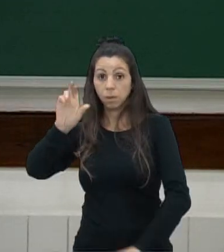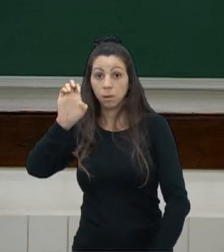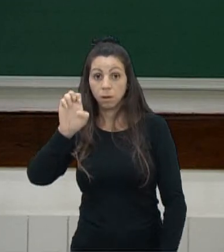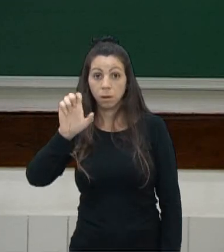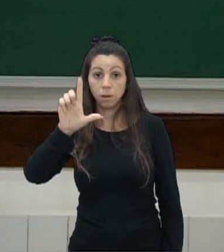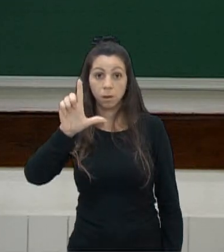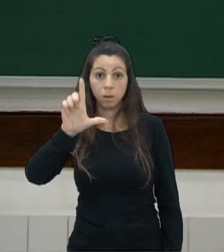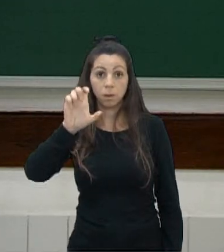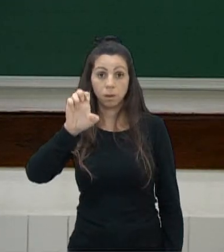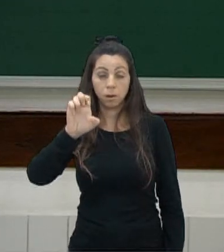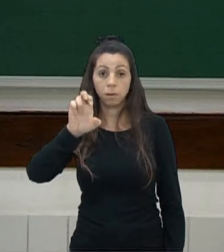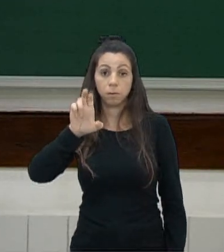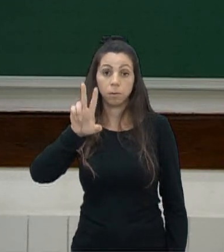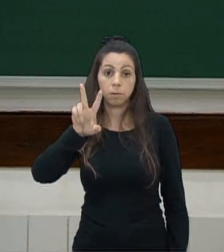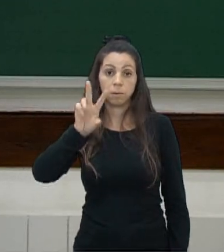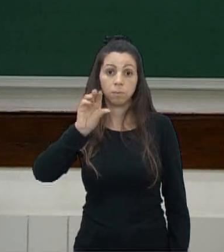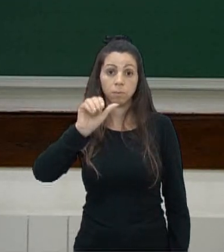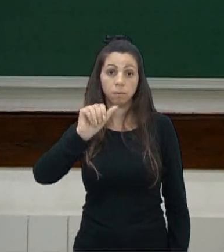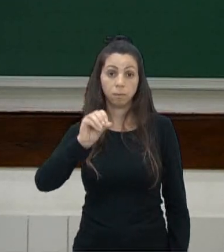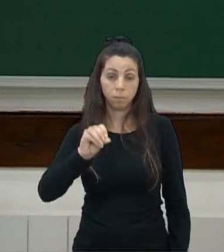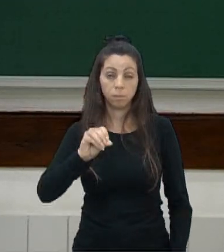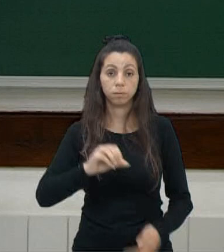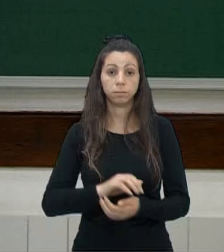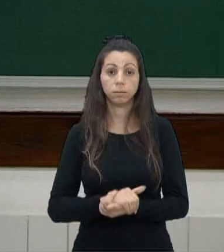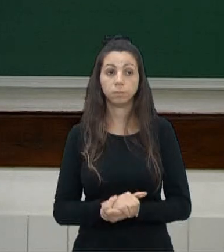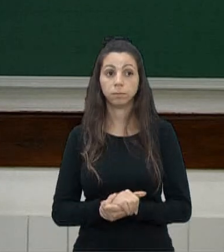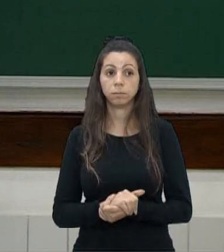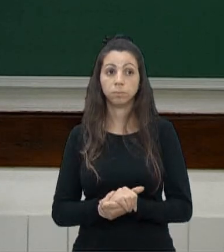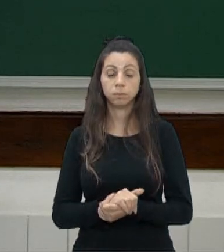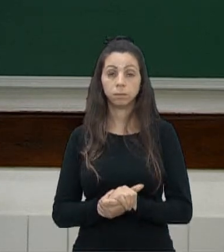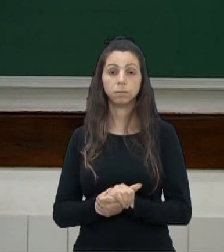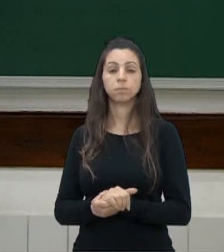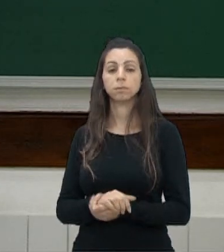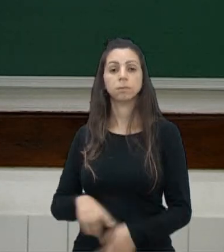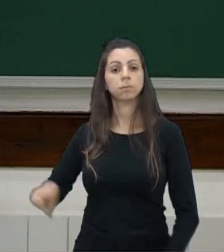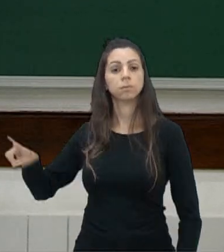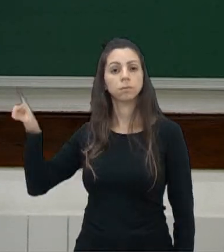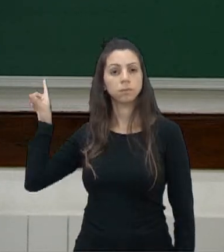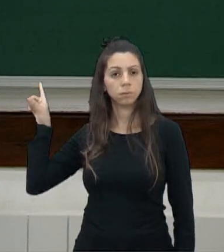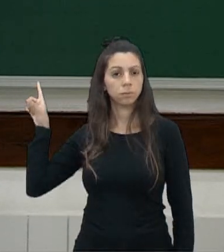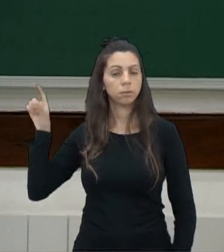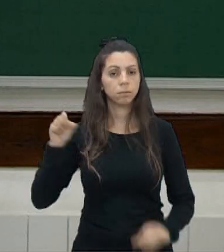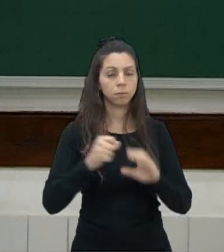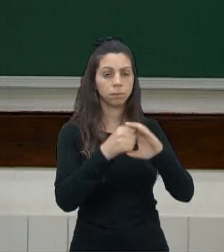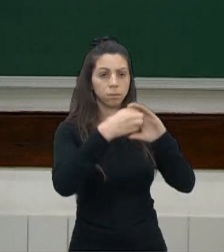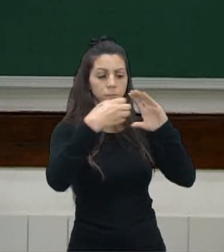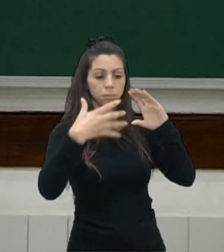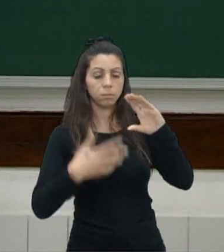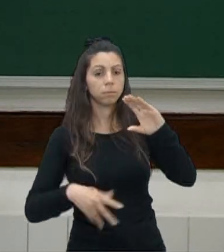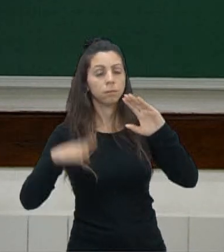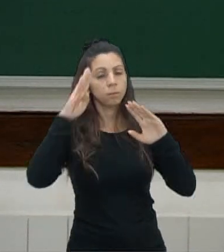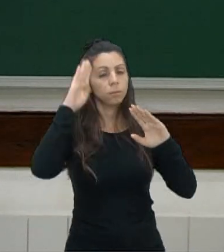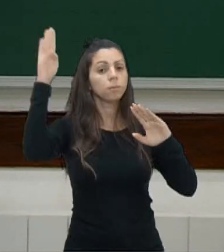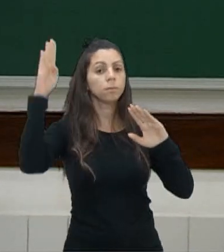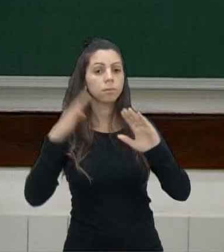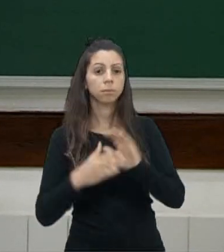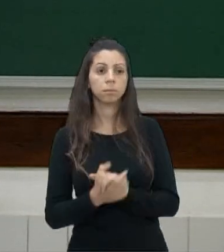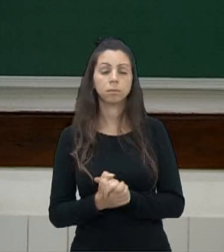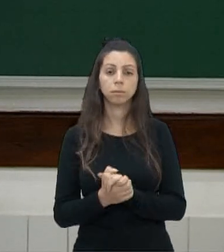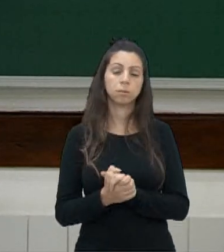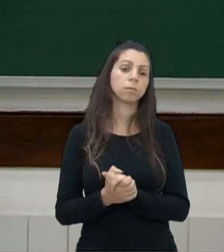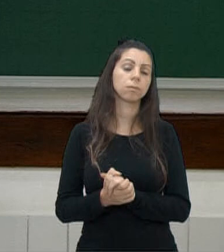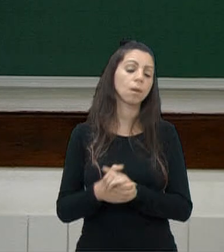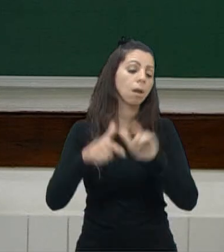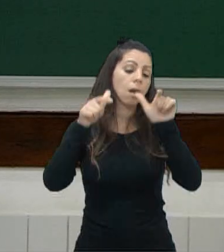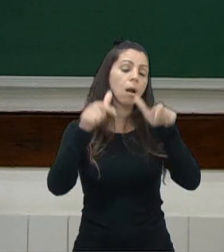aula, a gente vai ver aqui os escudos cristalinos. Nós vamos ver algumas características principais desses escudos cristalinos, aonde